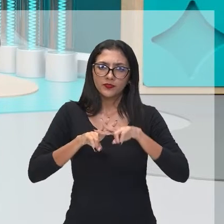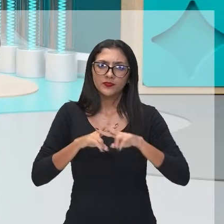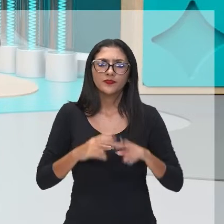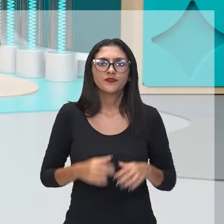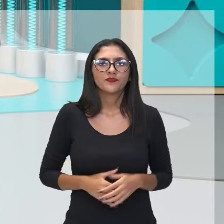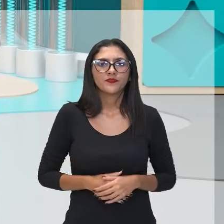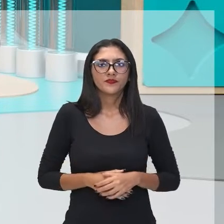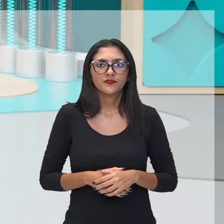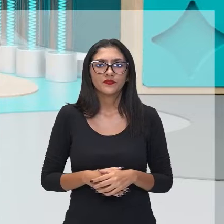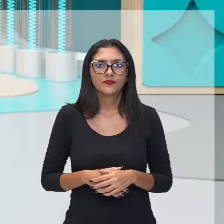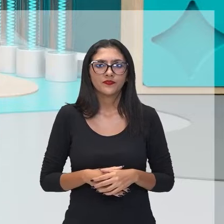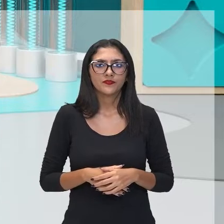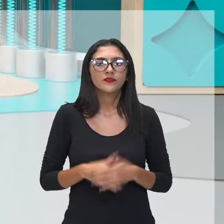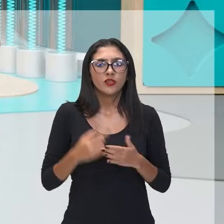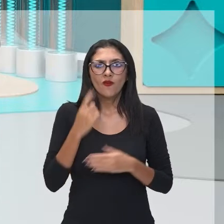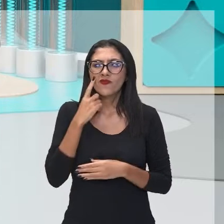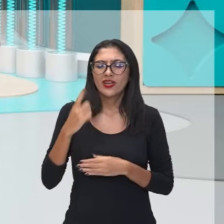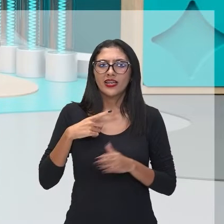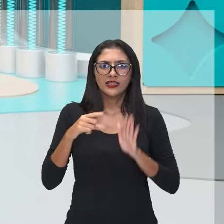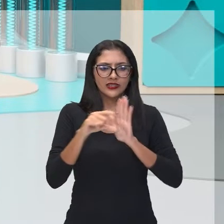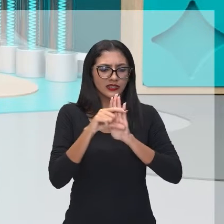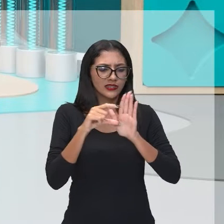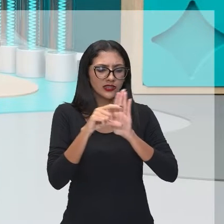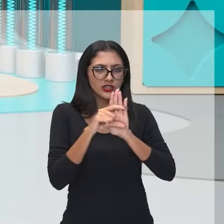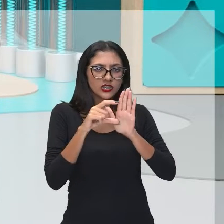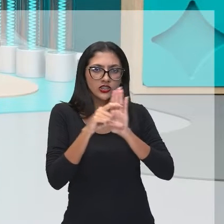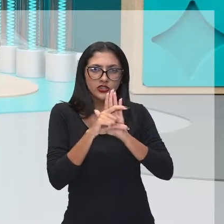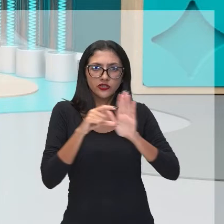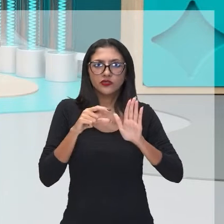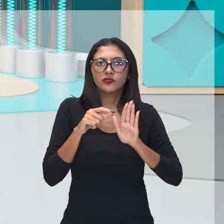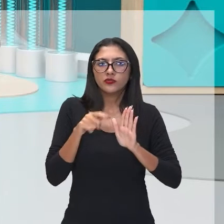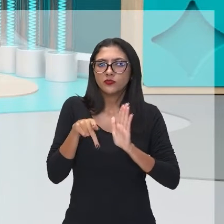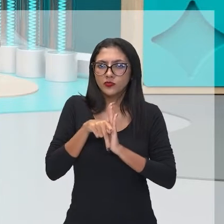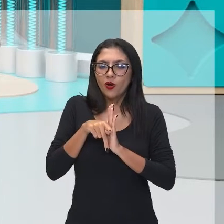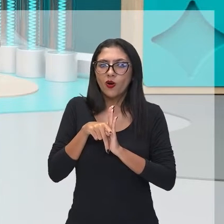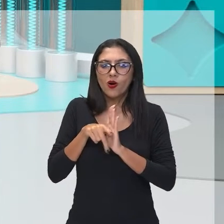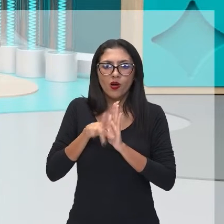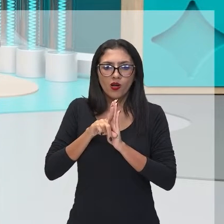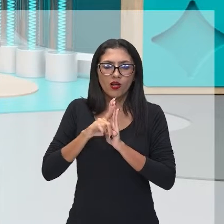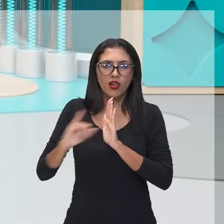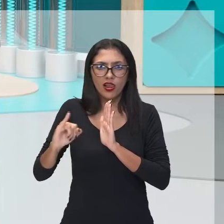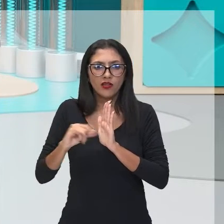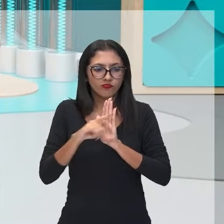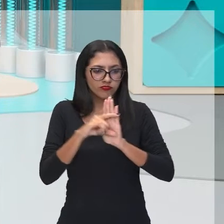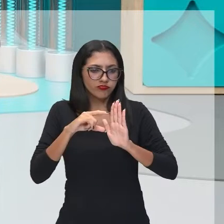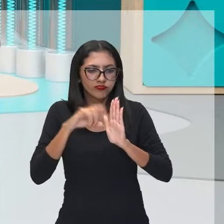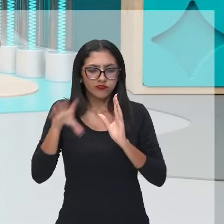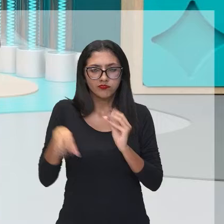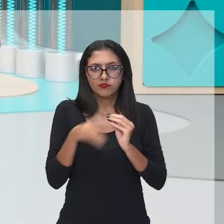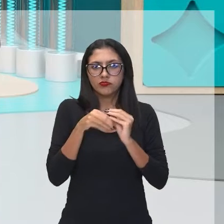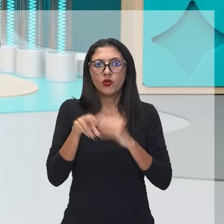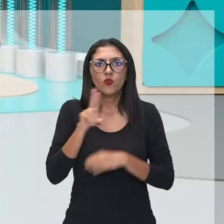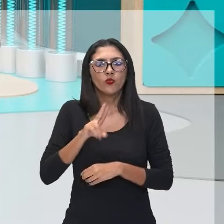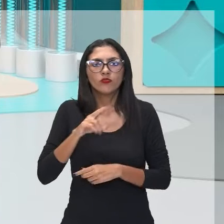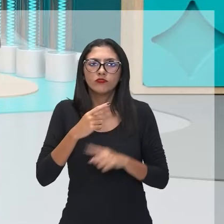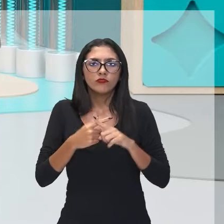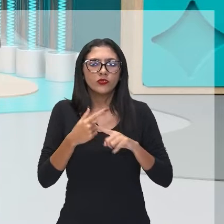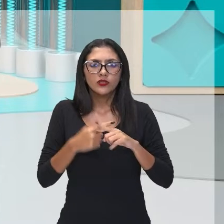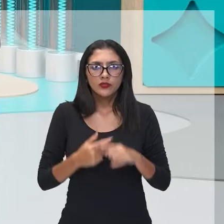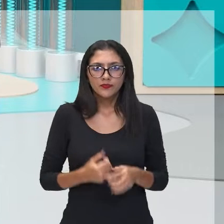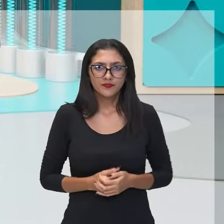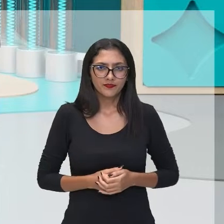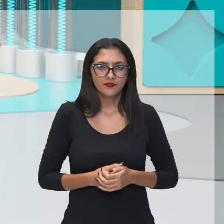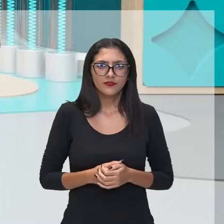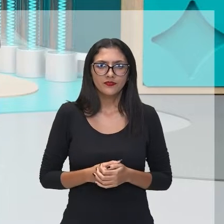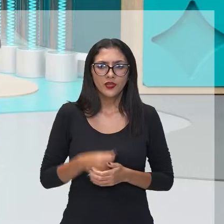esse artigo da lei, que não permite que menores sejam criminalizados, justamente porque não são capazes de reconhecer